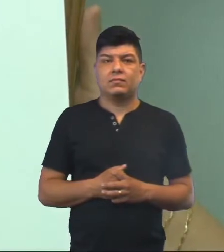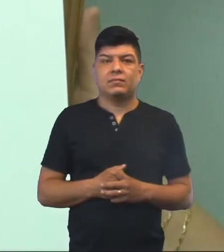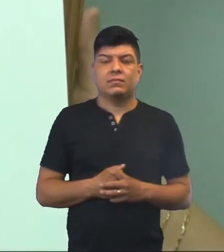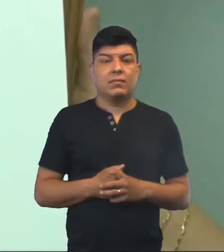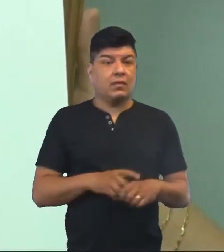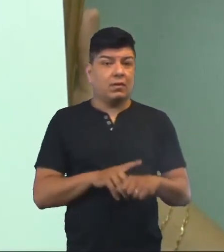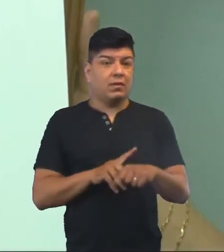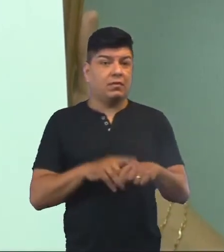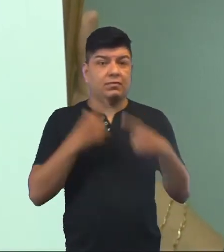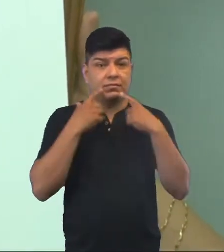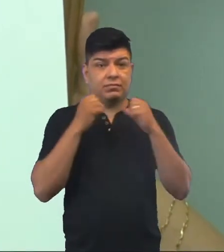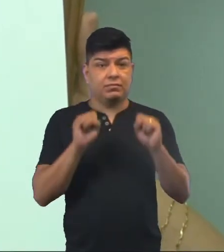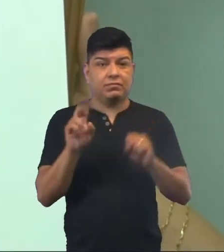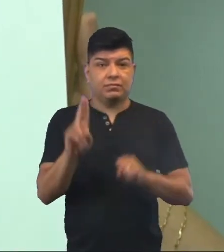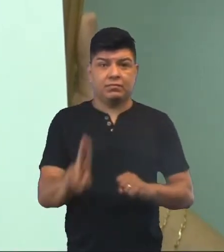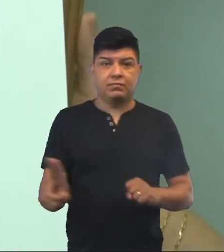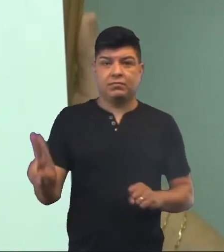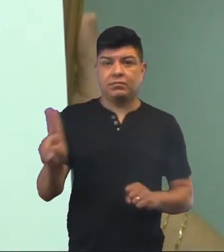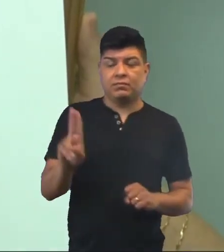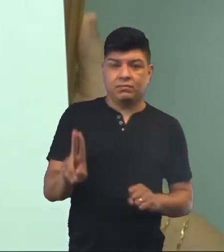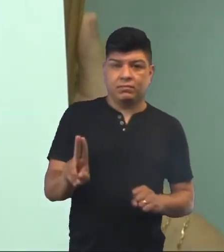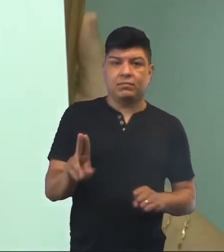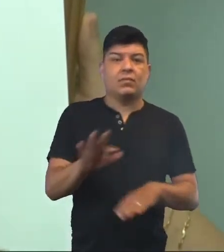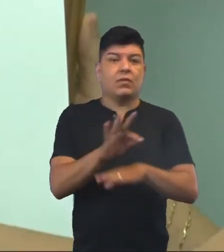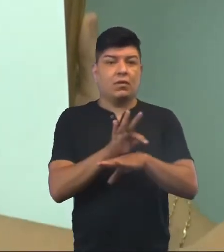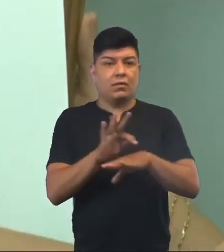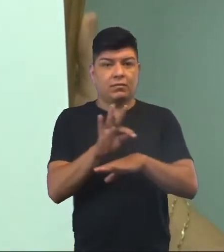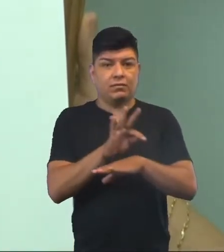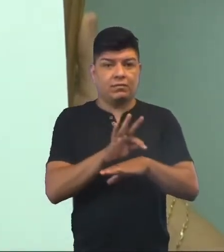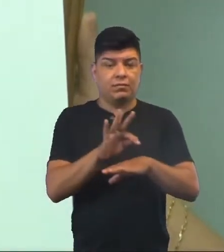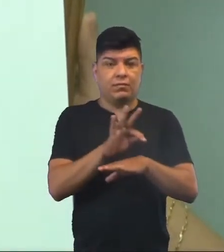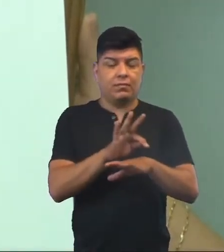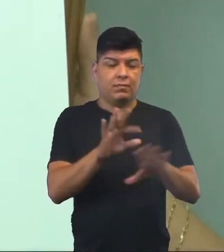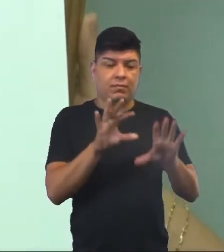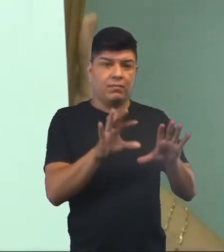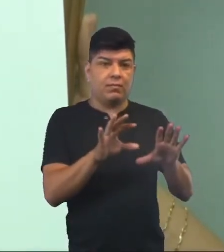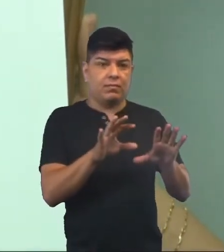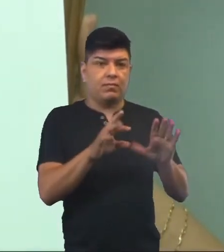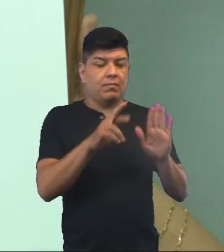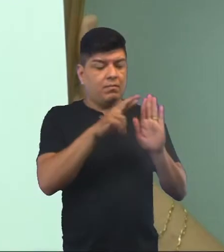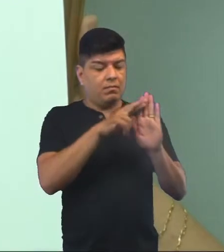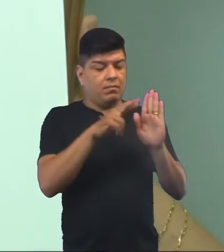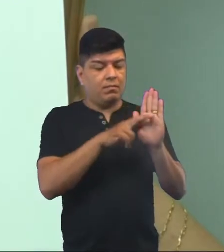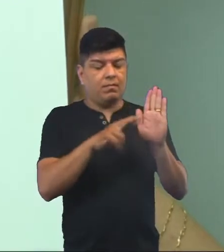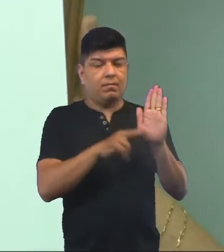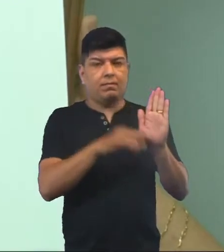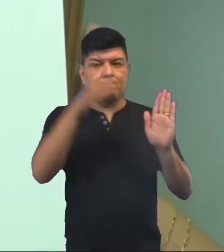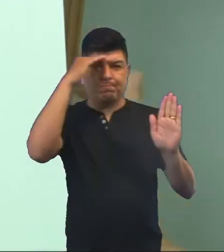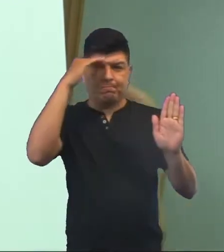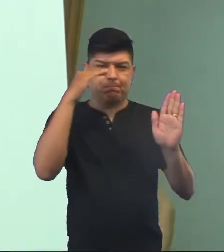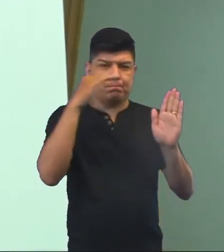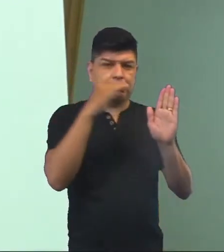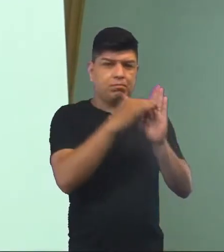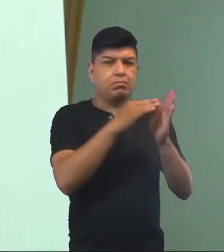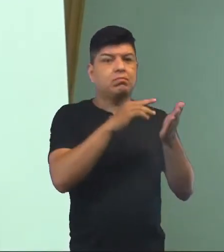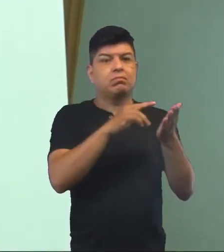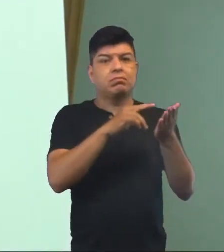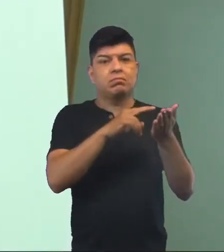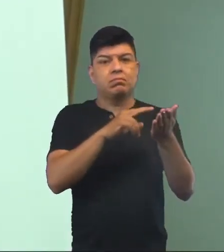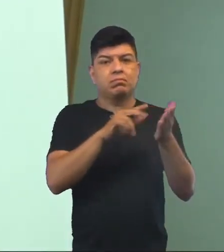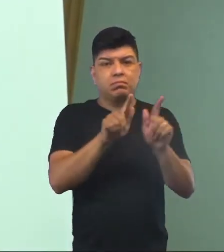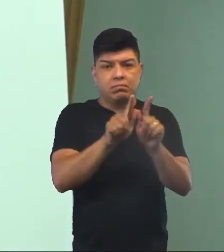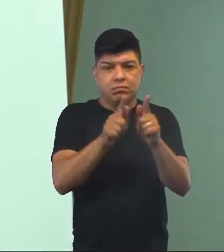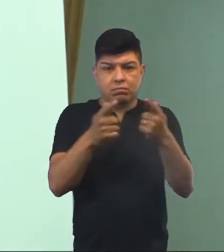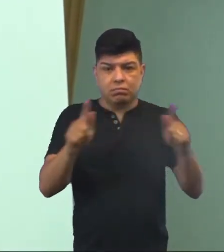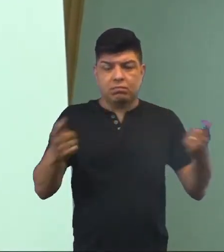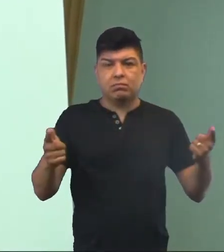Momentos onde a linguagem ela é aplicada. A linguagem formal, que é aquela que segue rigorosamente as regras da gramática, ok? Ela